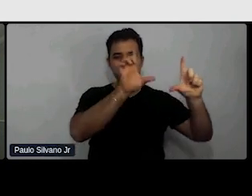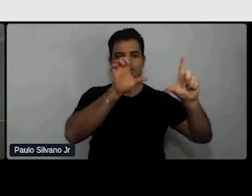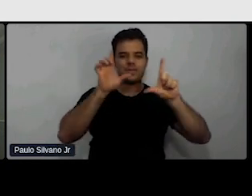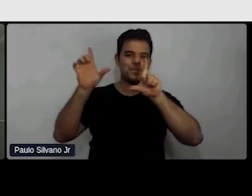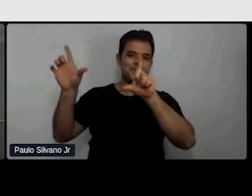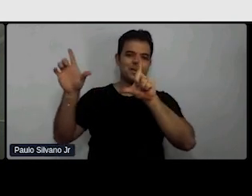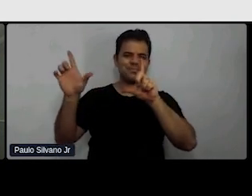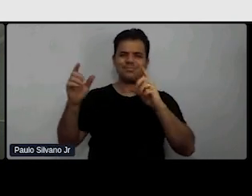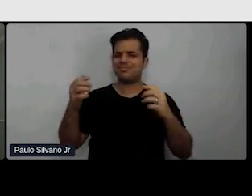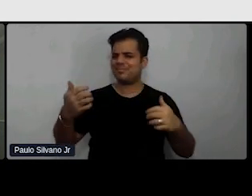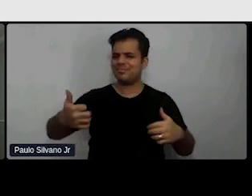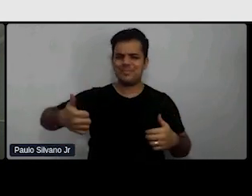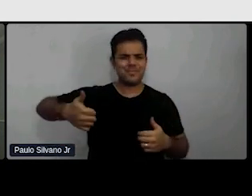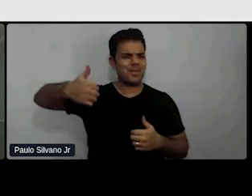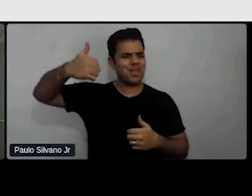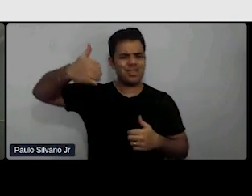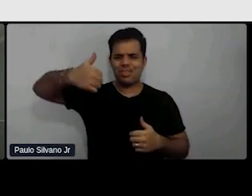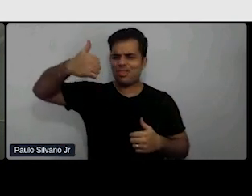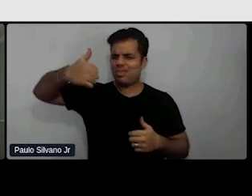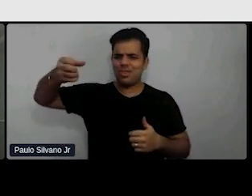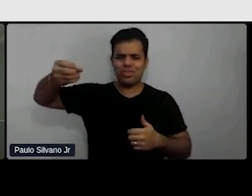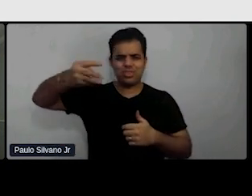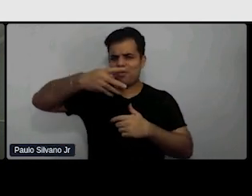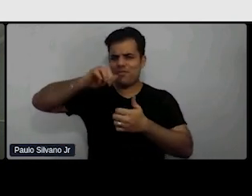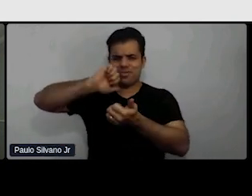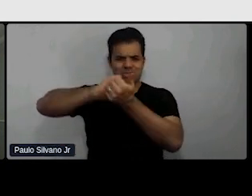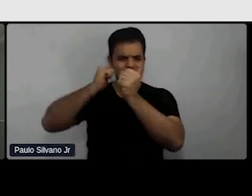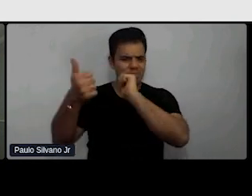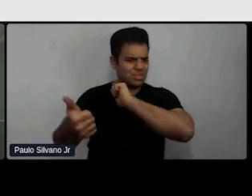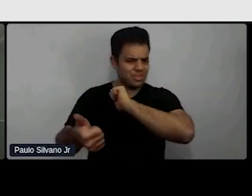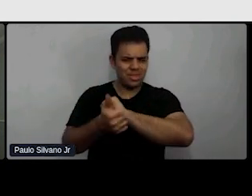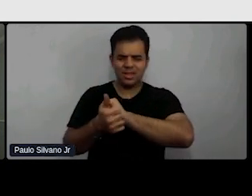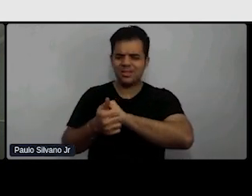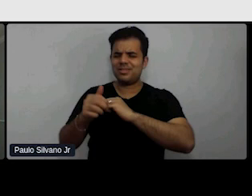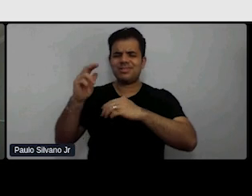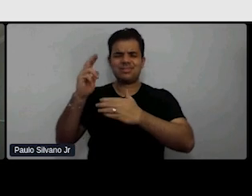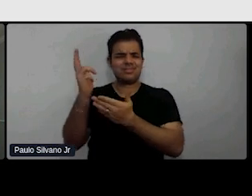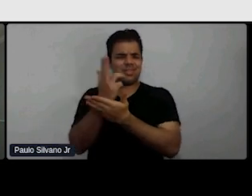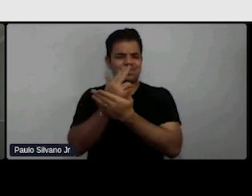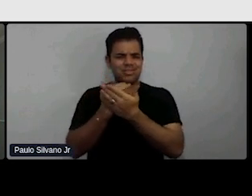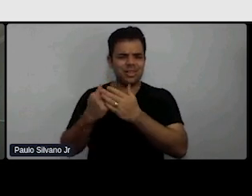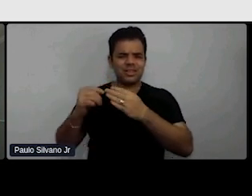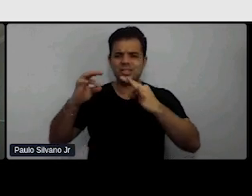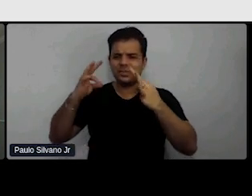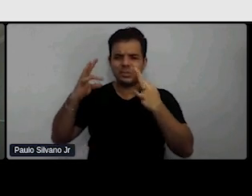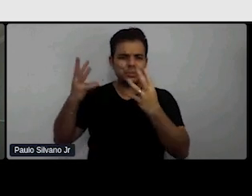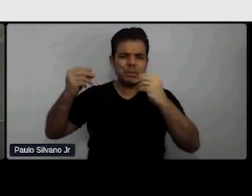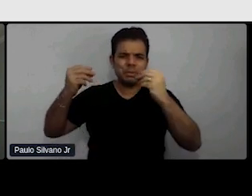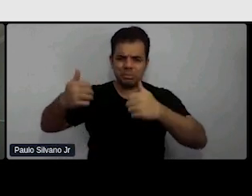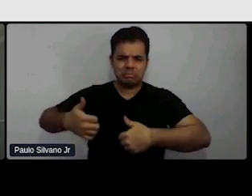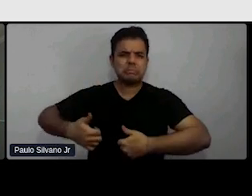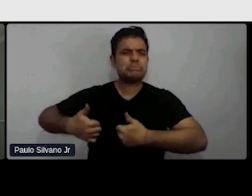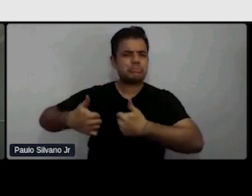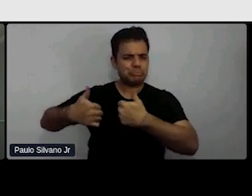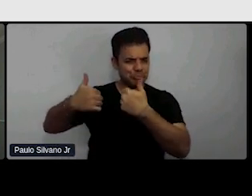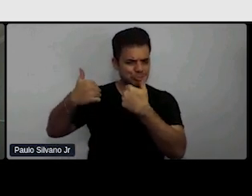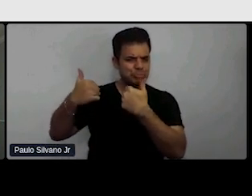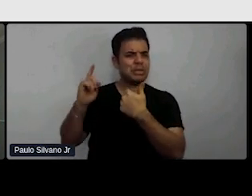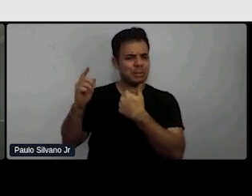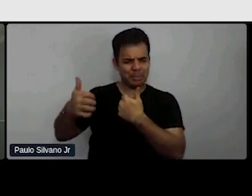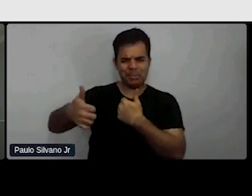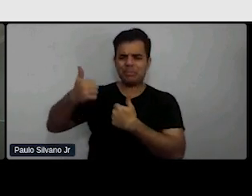entre os ícones, os contrastes, os ícones ali da tabela também. Então, ficou bem